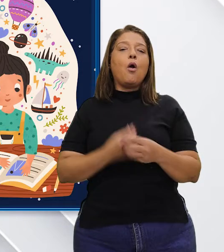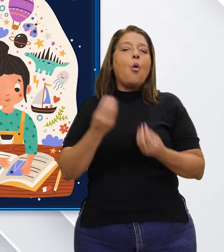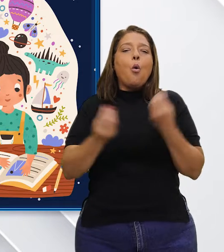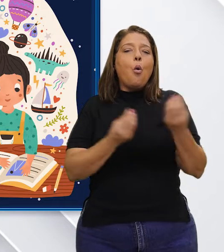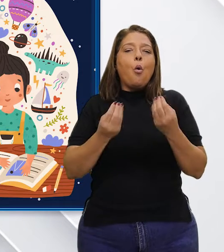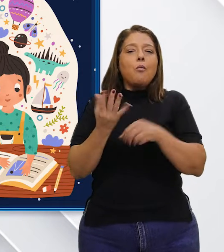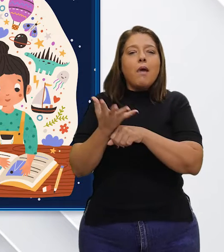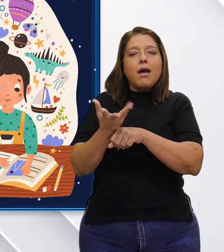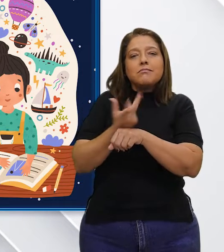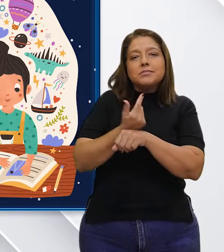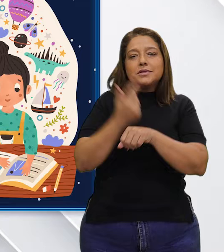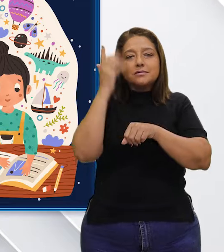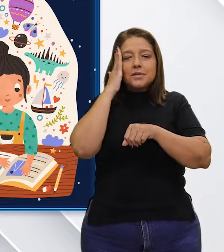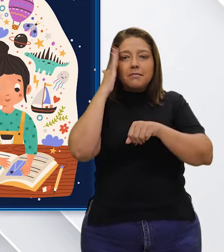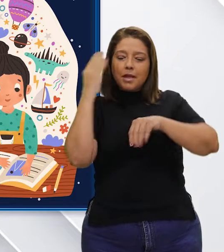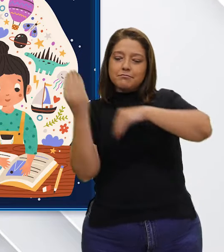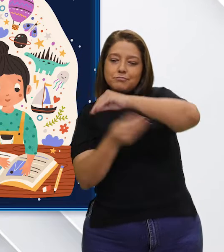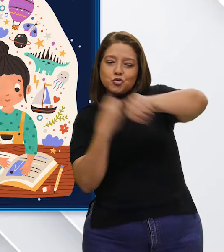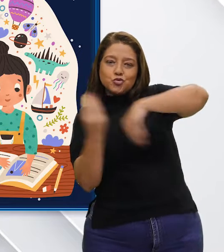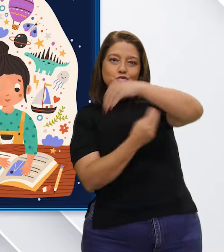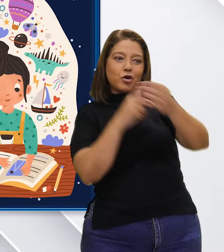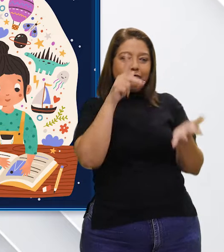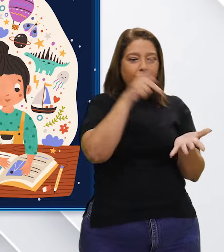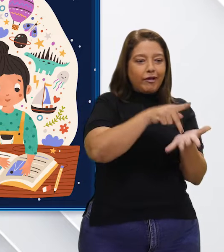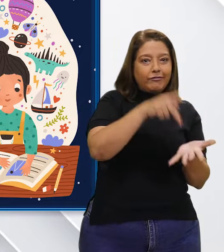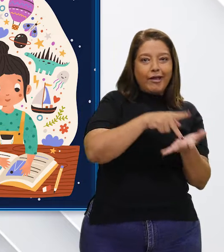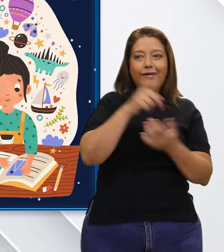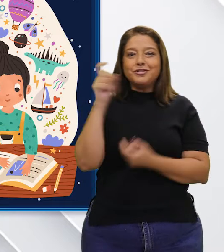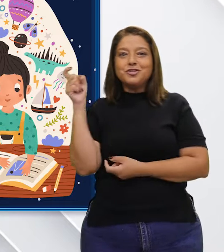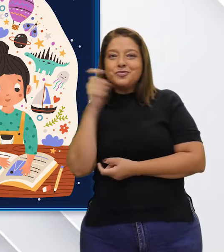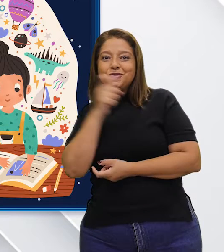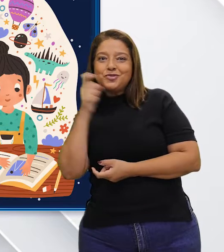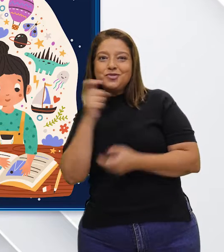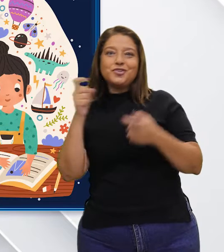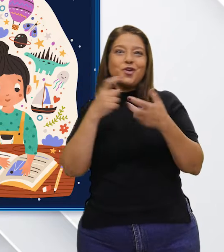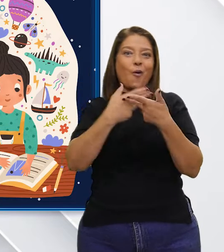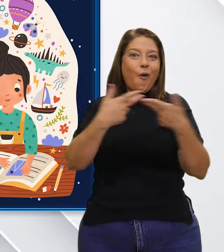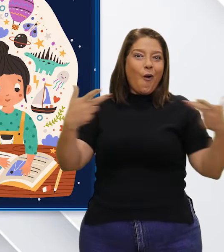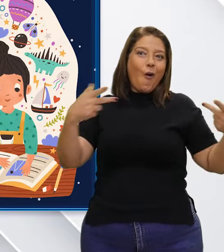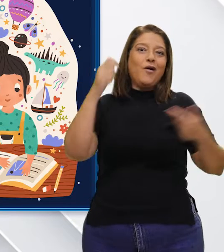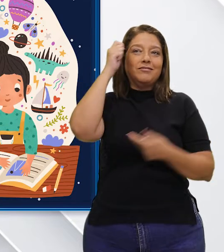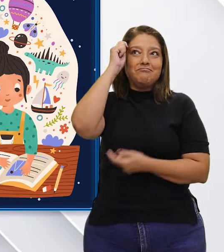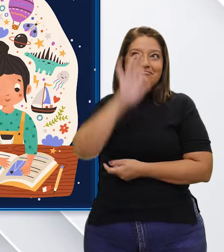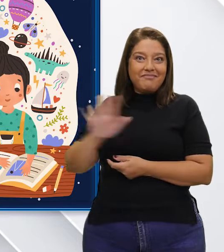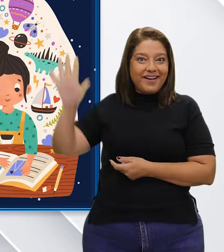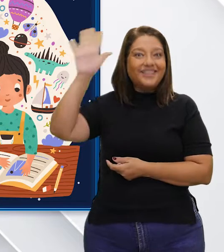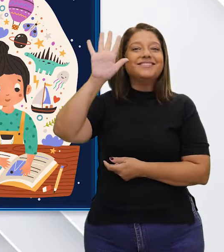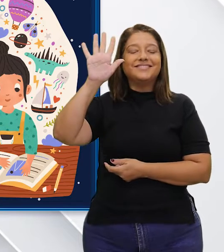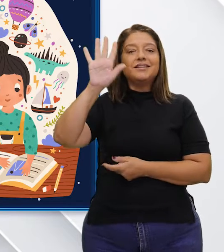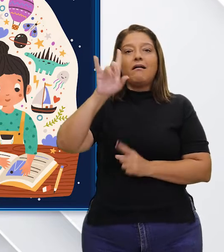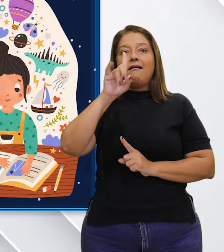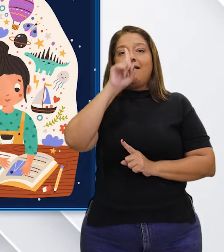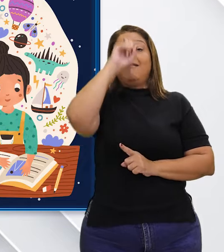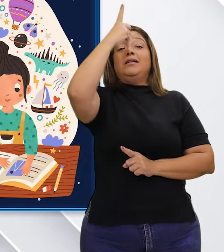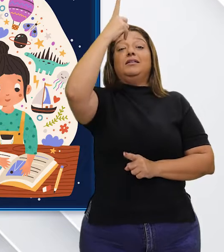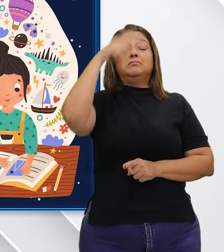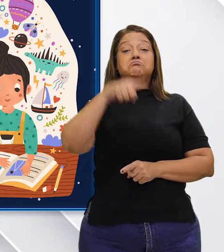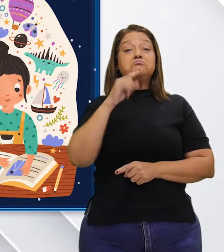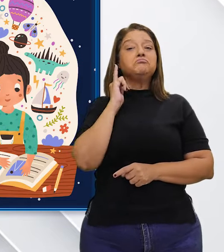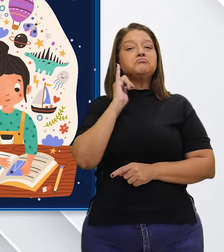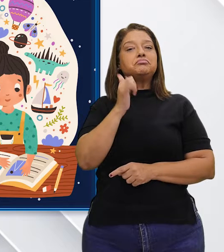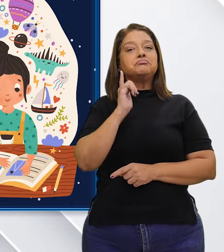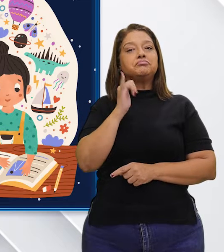a sua habilidade em misturar elementos da realidade com elementos da imaginação,